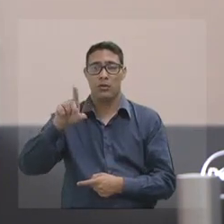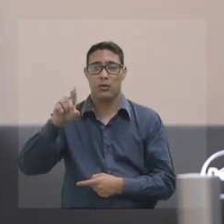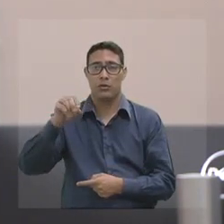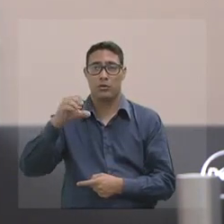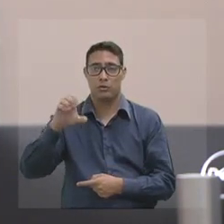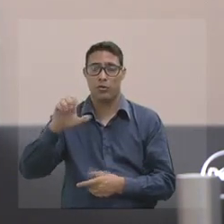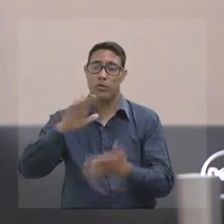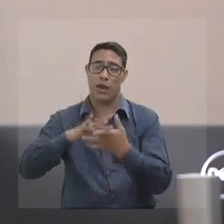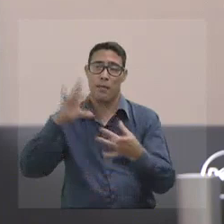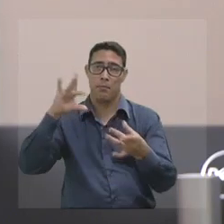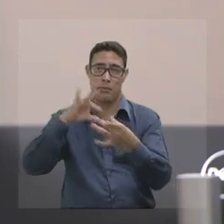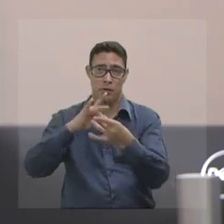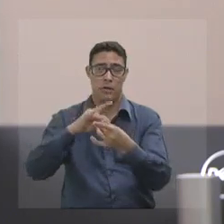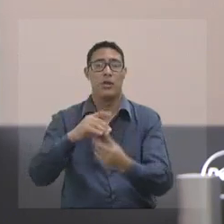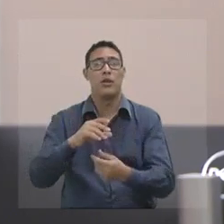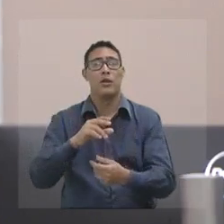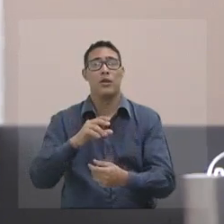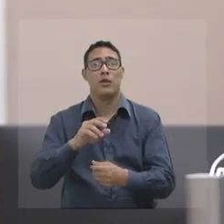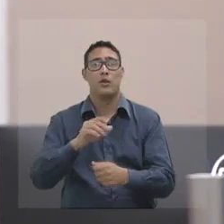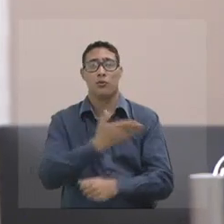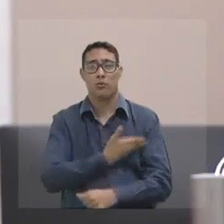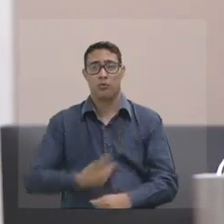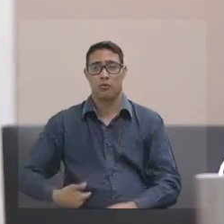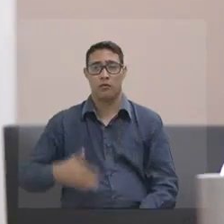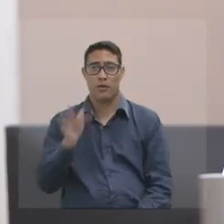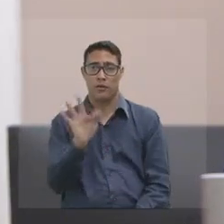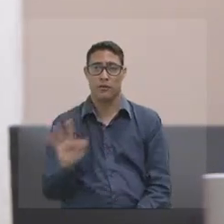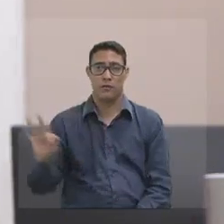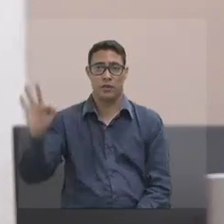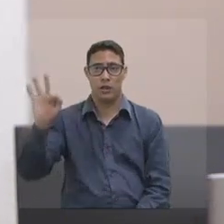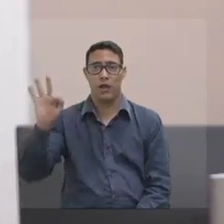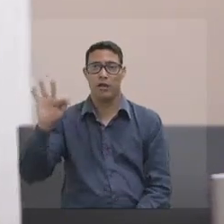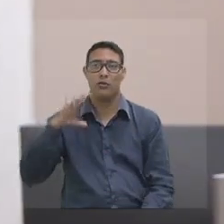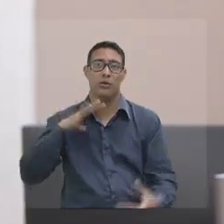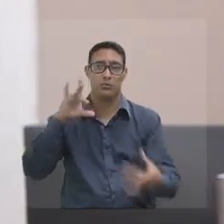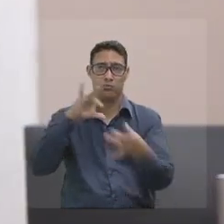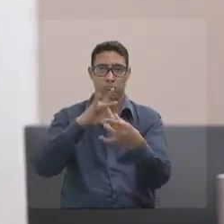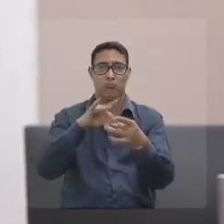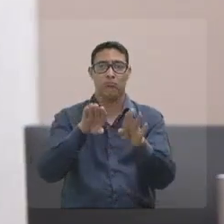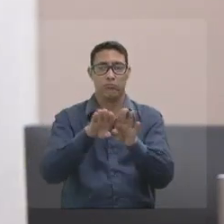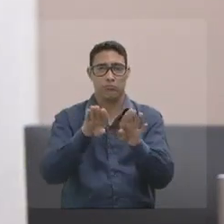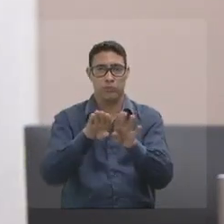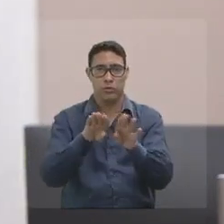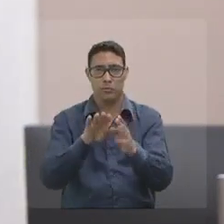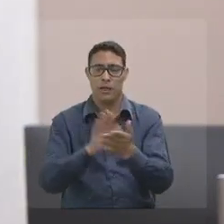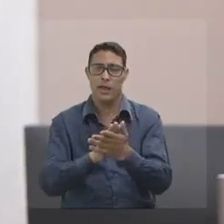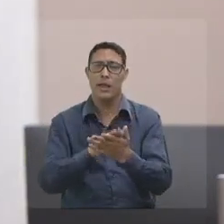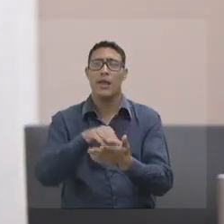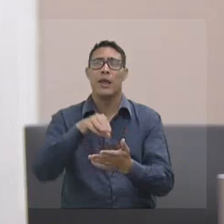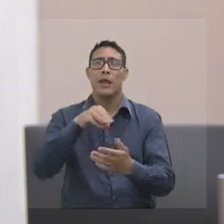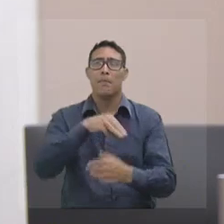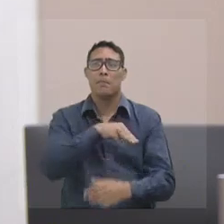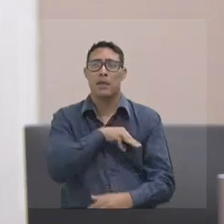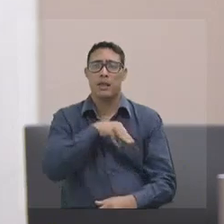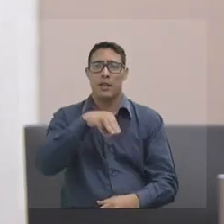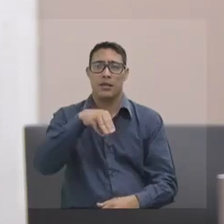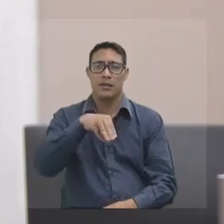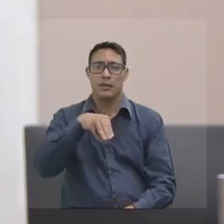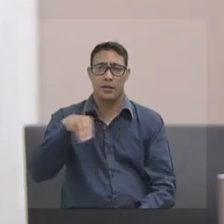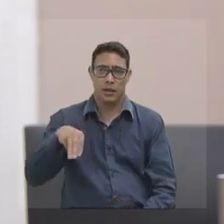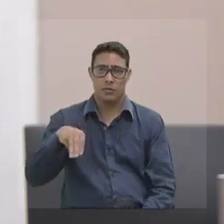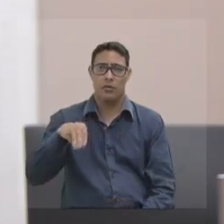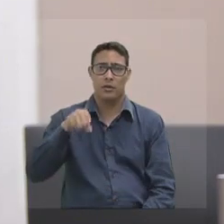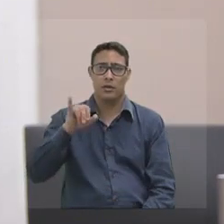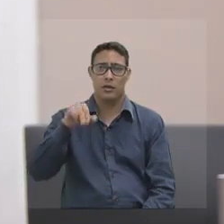o governo federal É um convênio como Ministério antigo Ministério desenvolvimento Regional atual Ministério da Integração que é tem